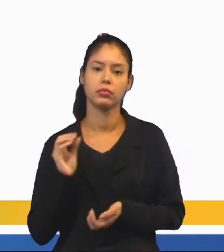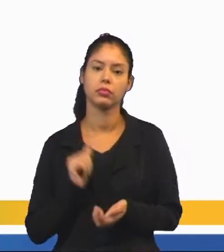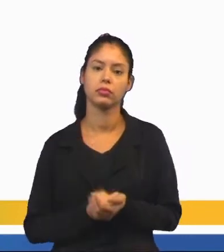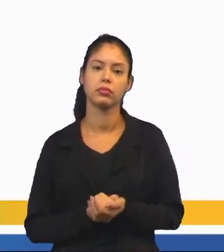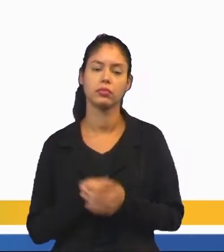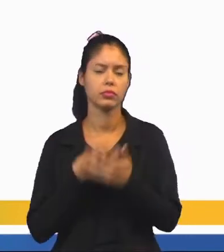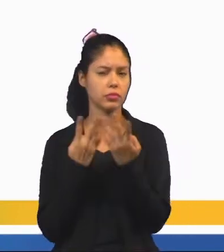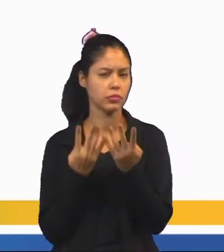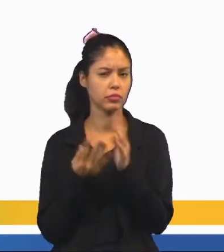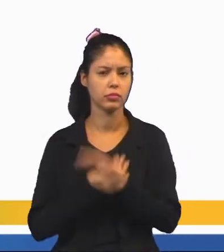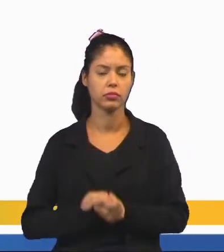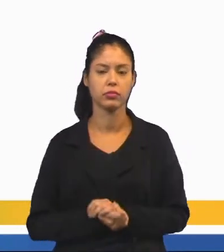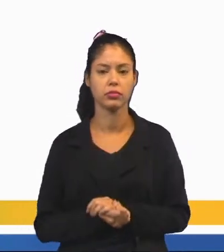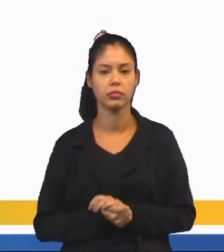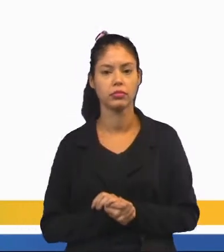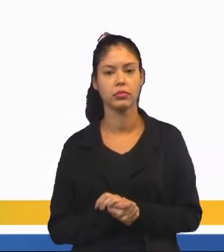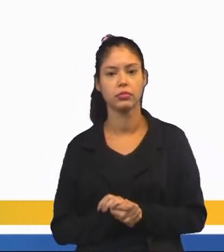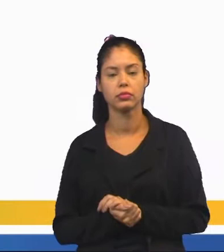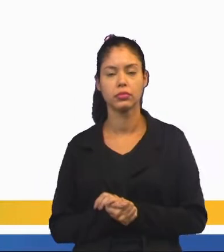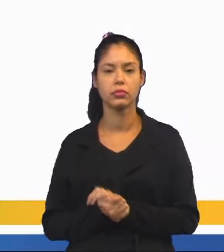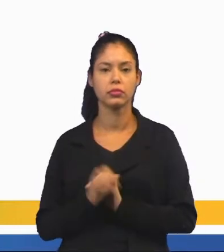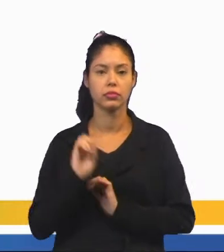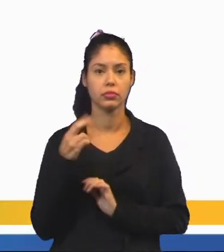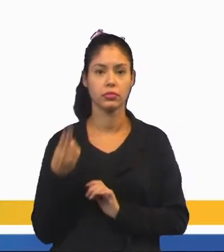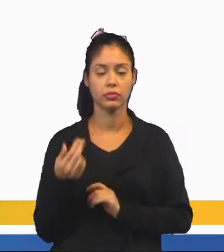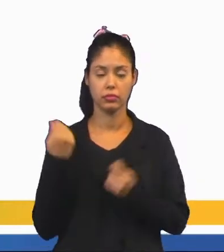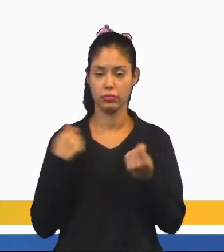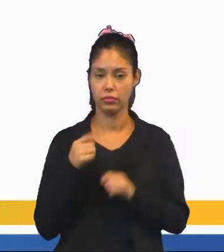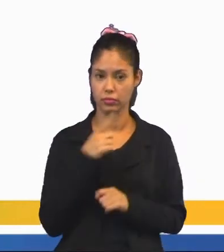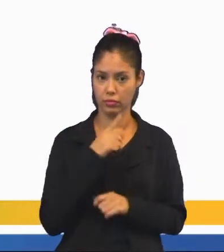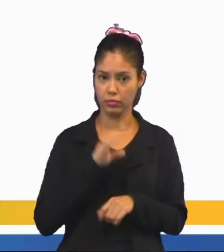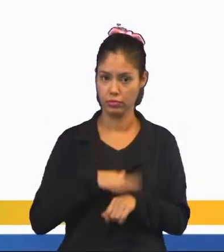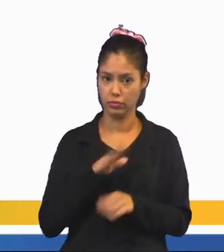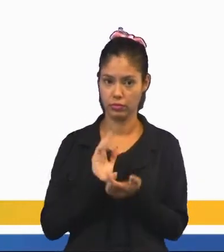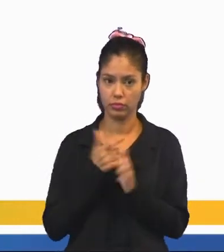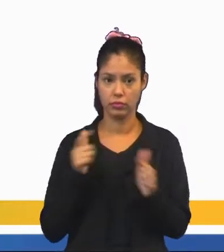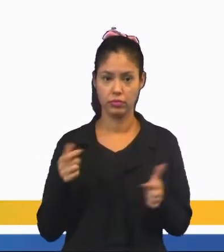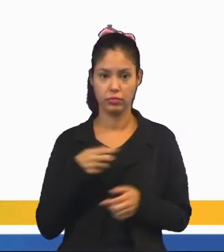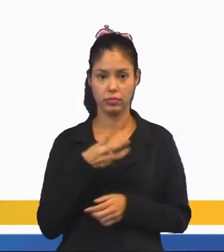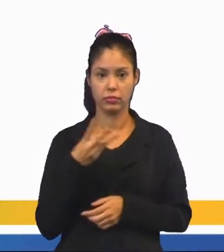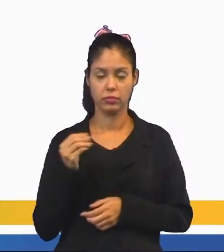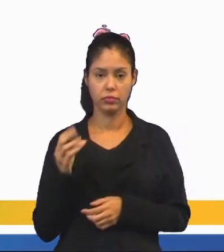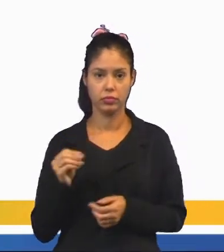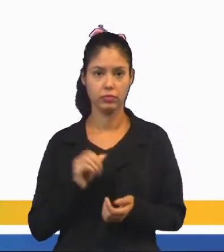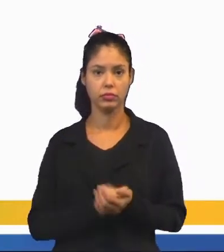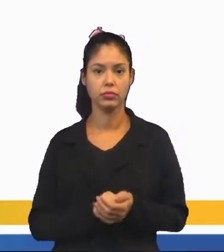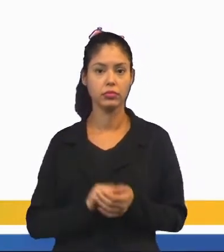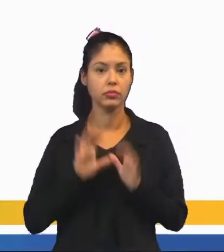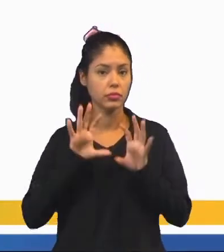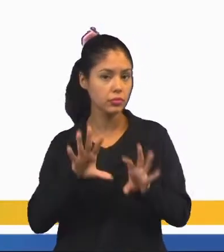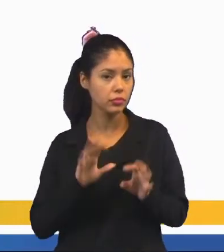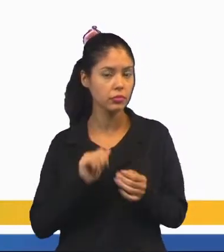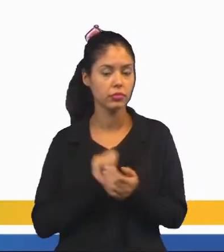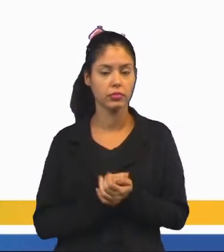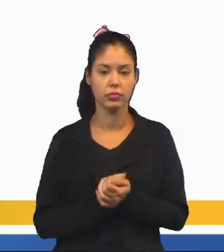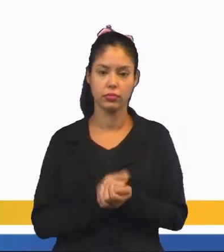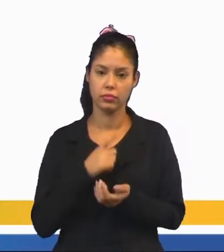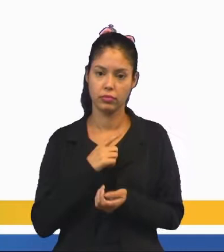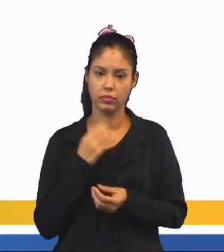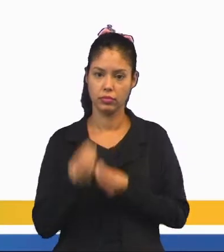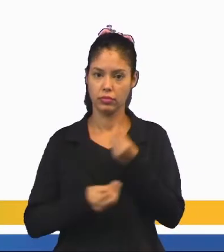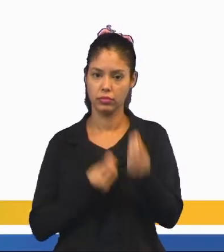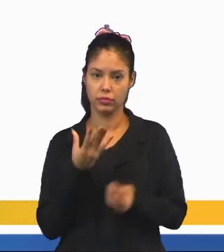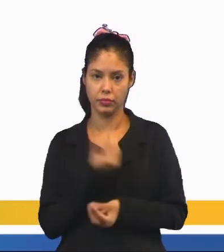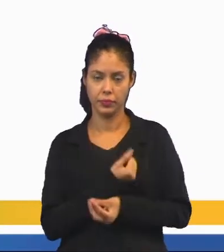maiores que 300 com essas cartas? Ou seja, precisa ser maiores que 300. Logo, eu vou ter